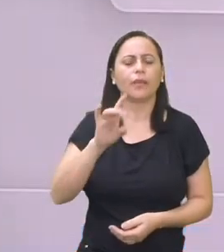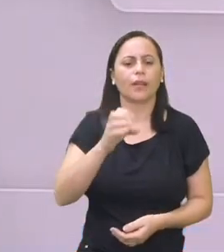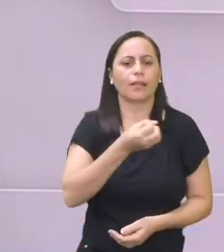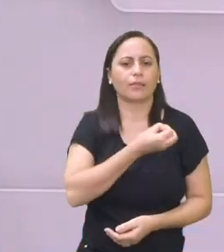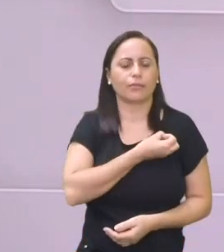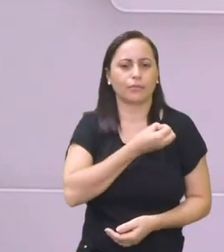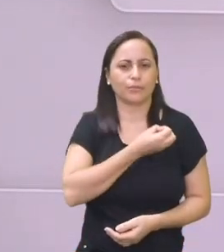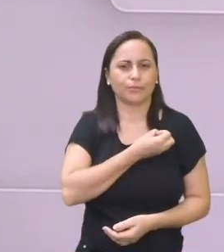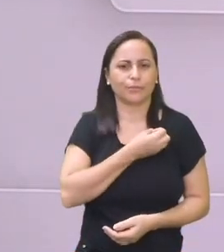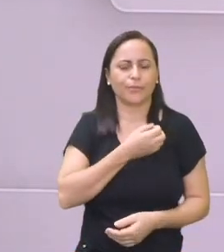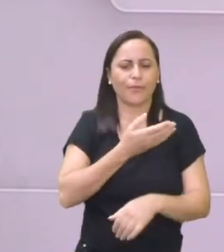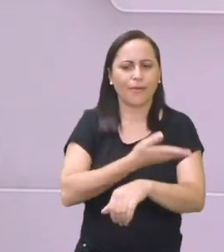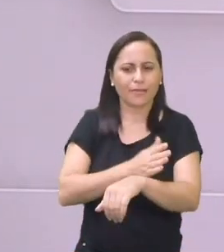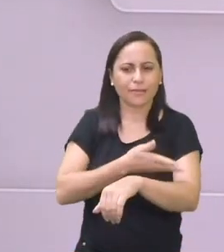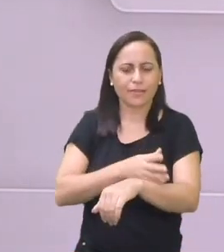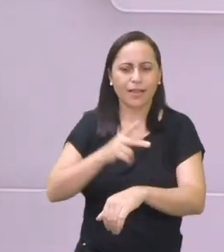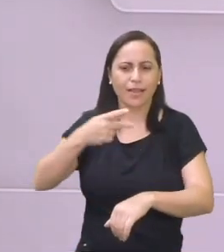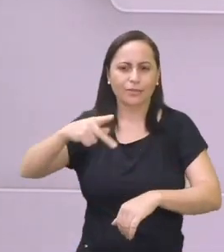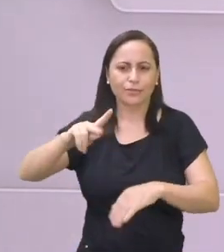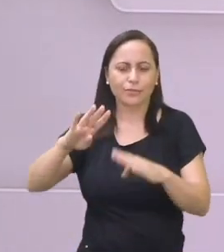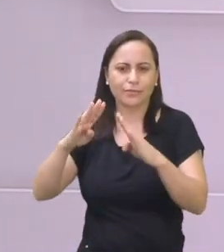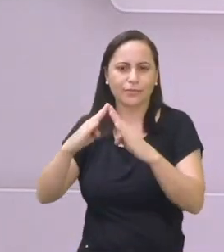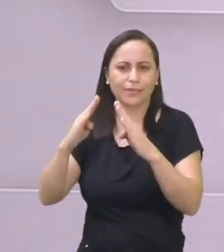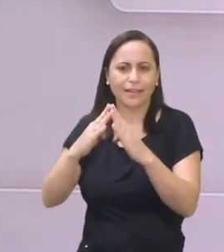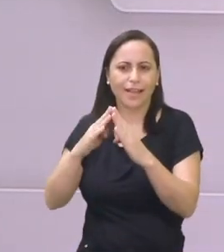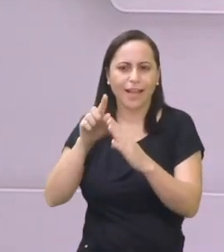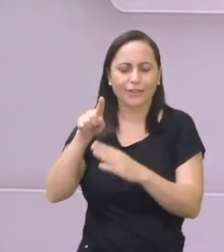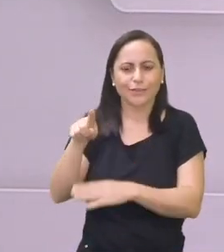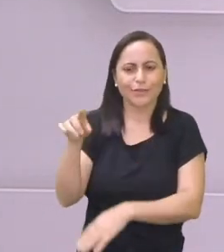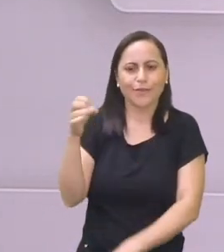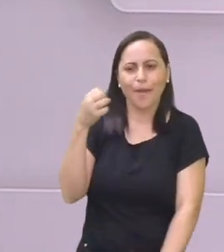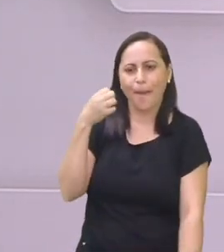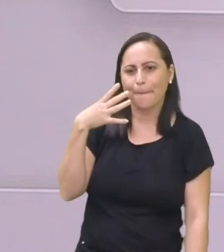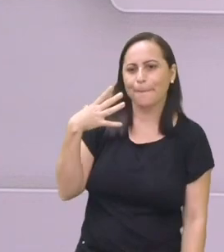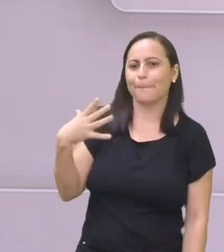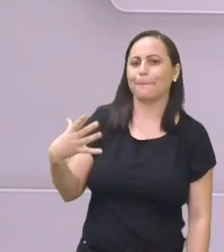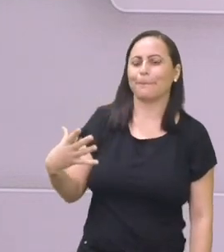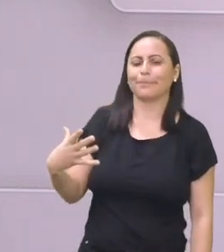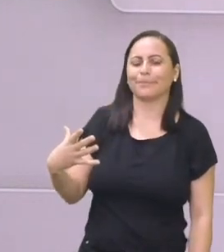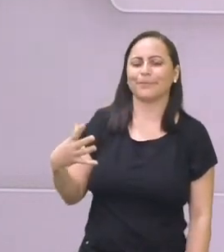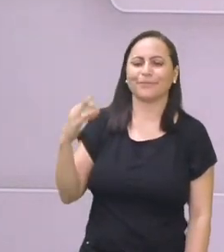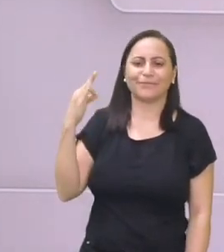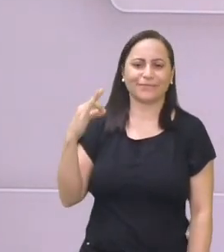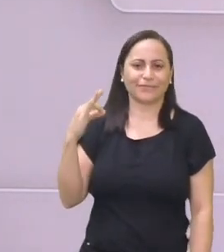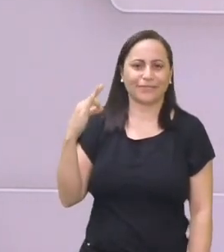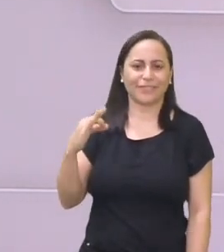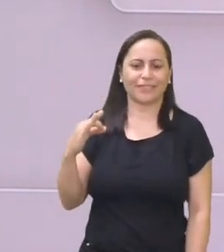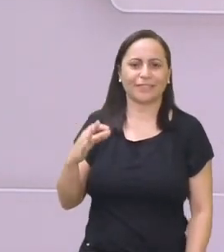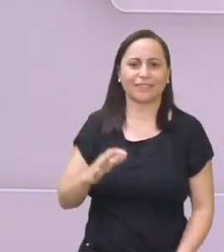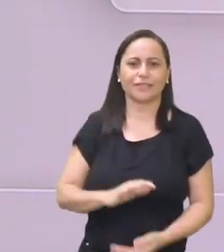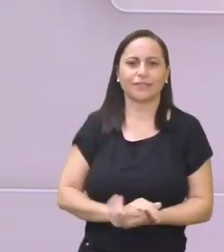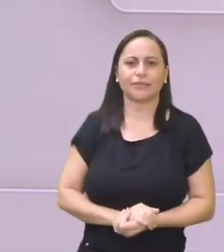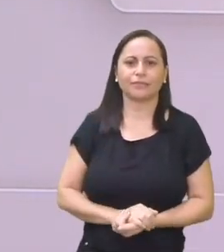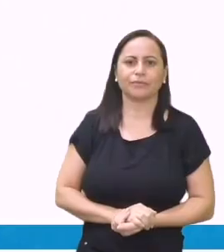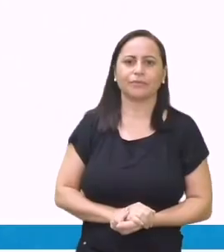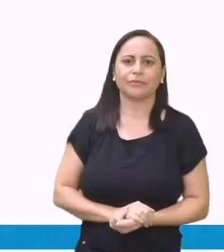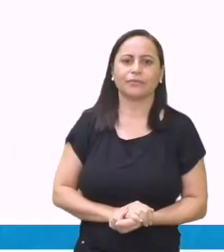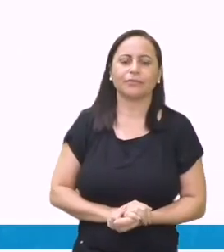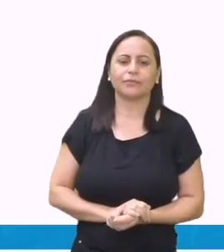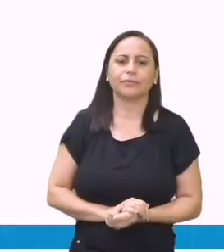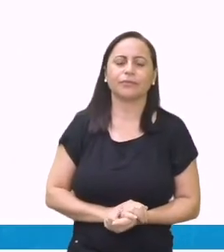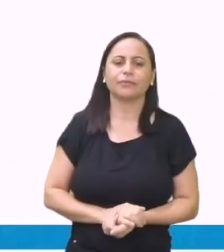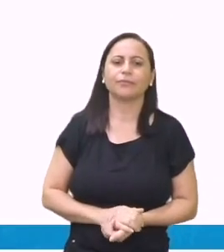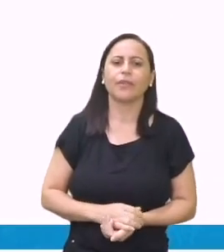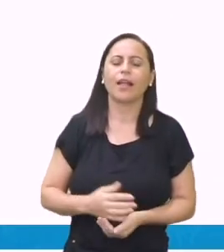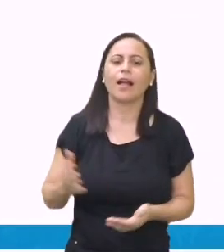aí. Treinem em casa para vocês ficarem afiadinhos nos números ordinais. Agora aqui nós vamos